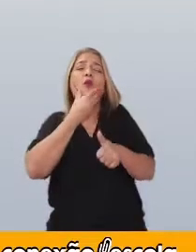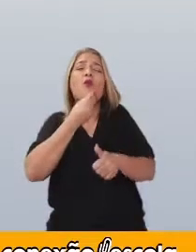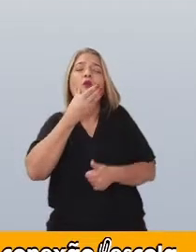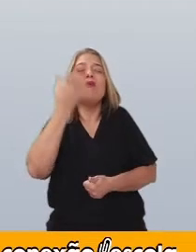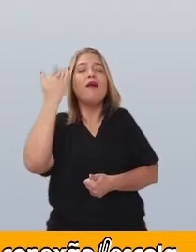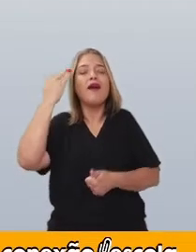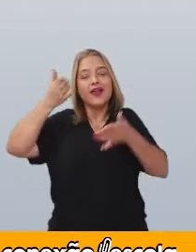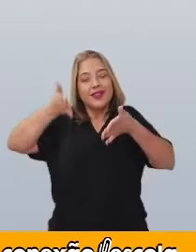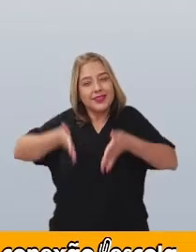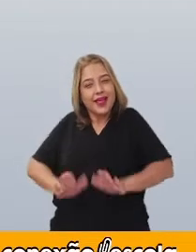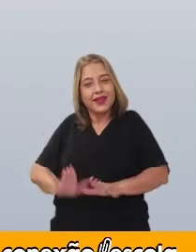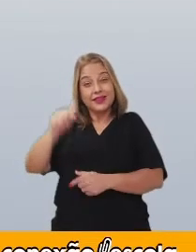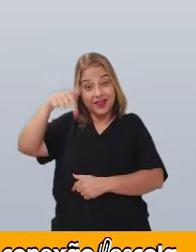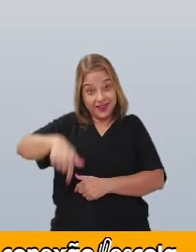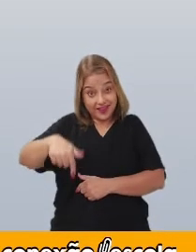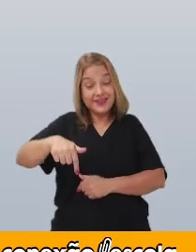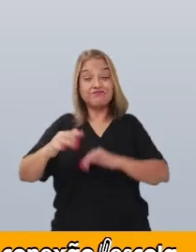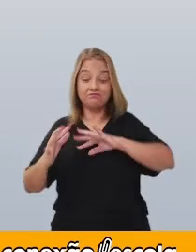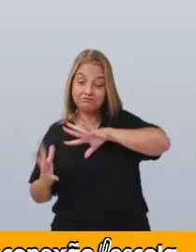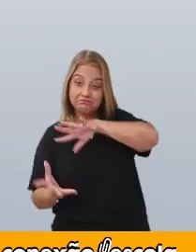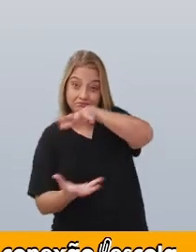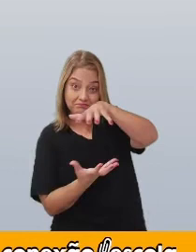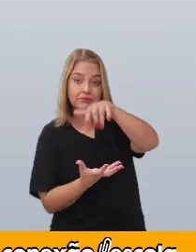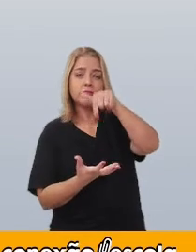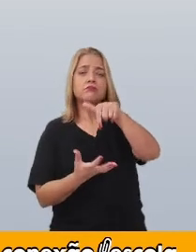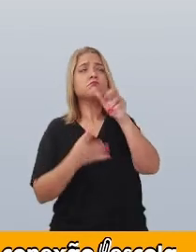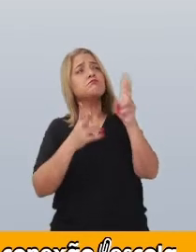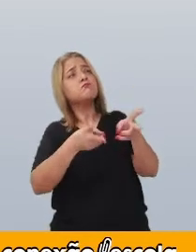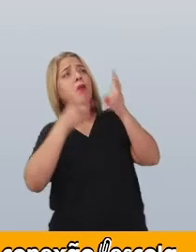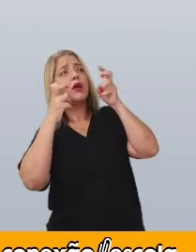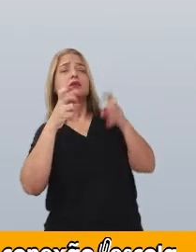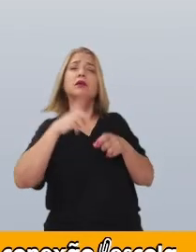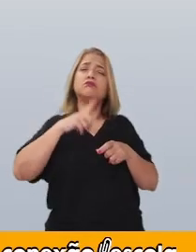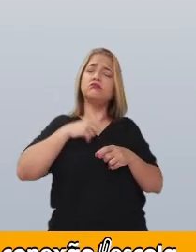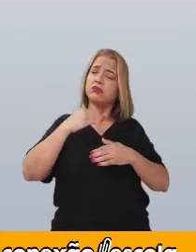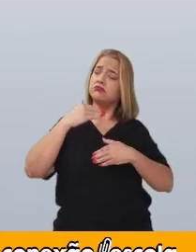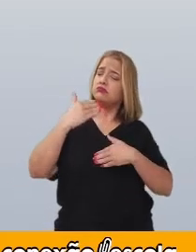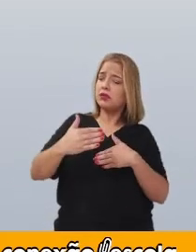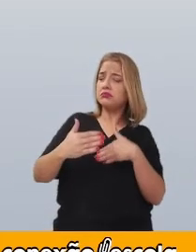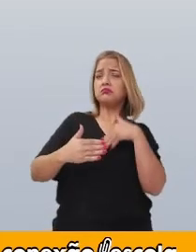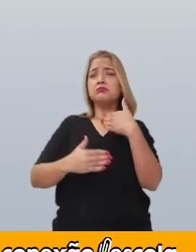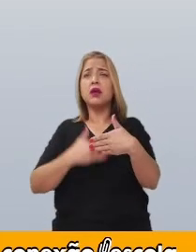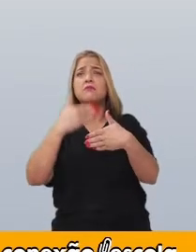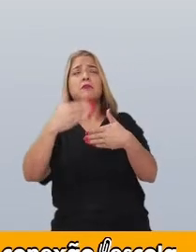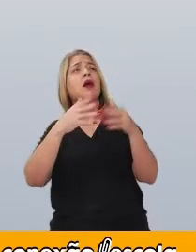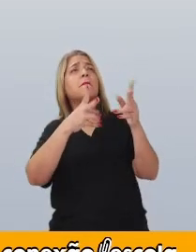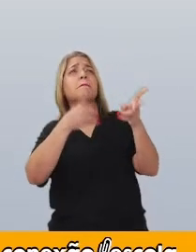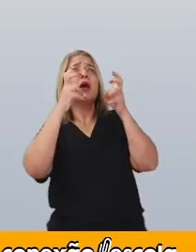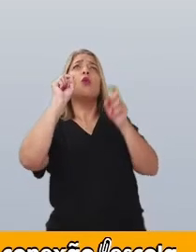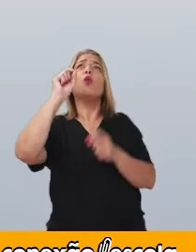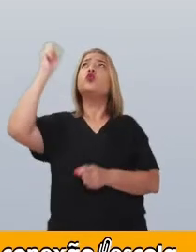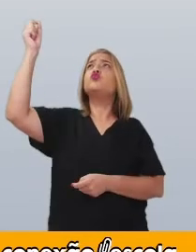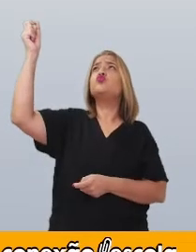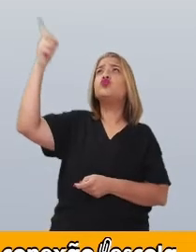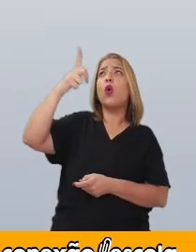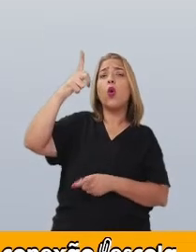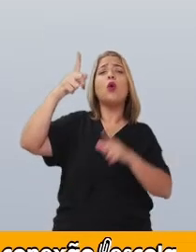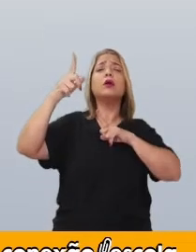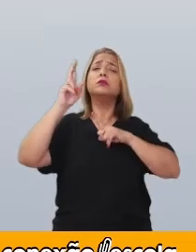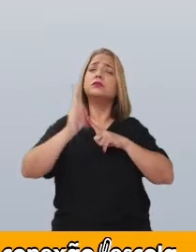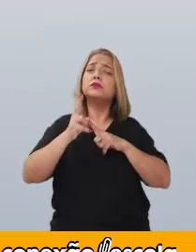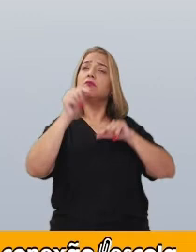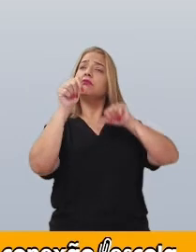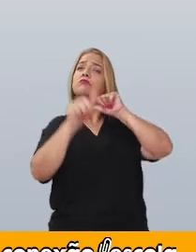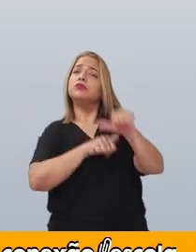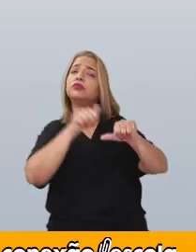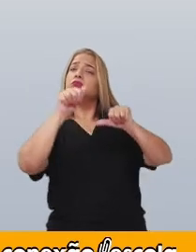a habitar a Terra percebiam a passagem do tempo, observando o Sol que se modificava